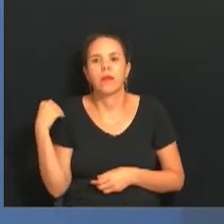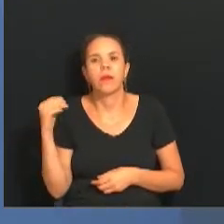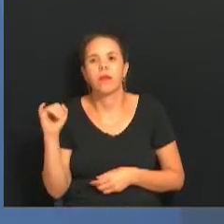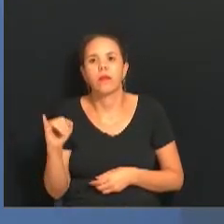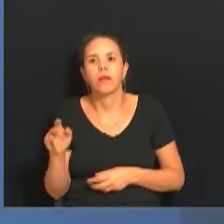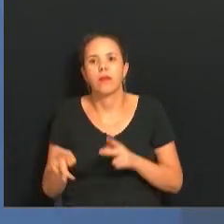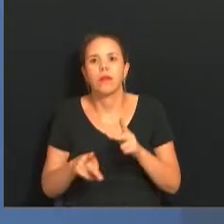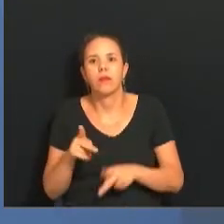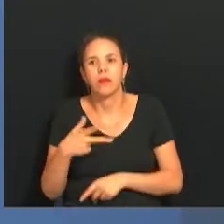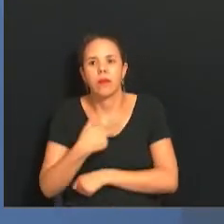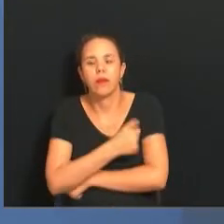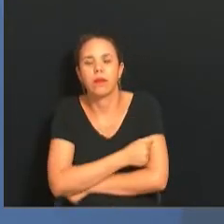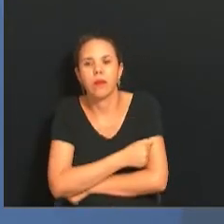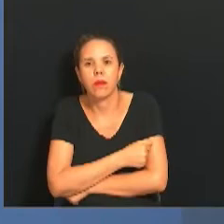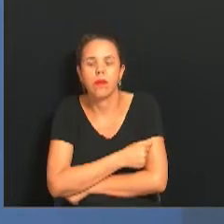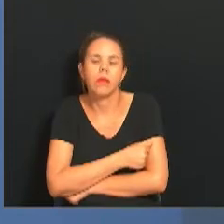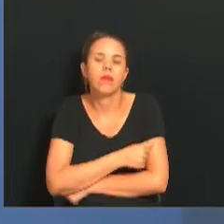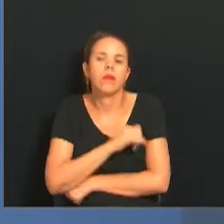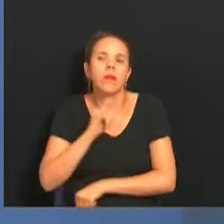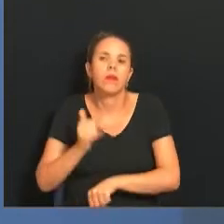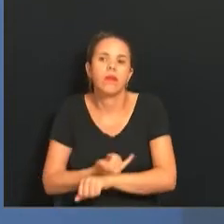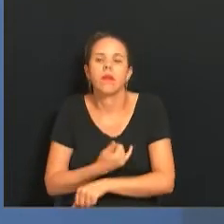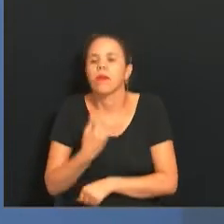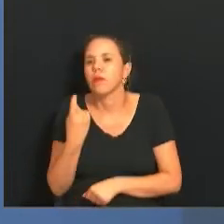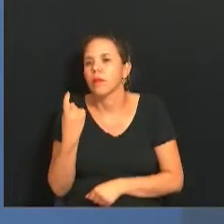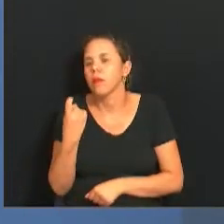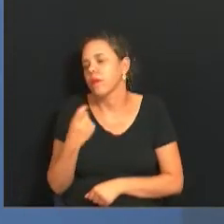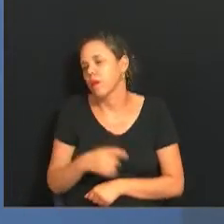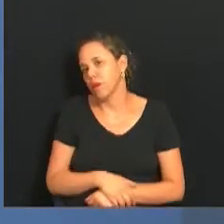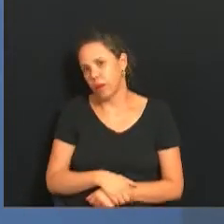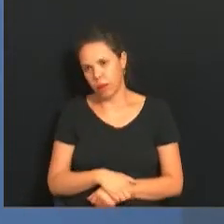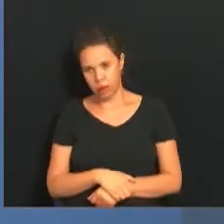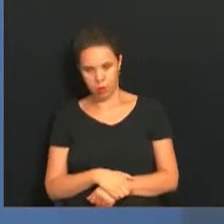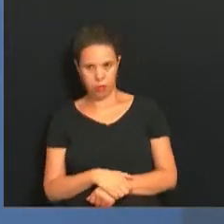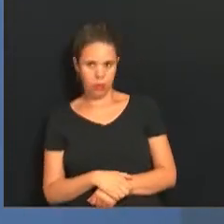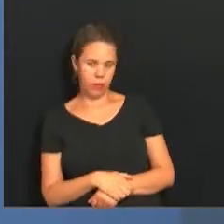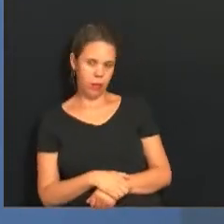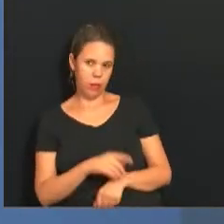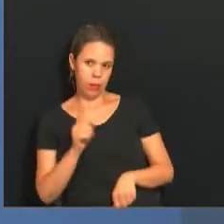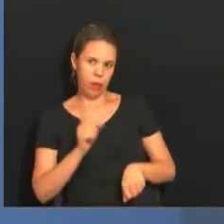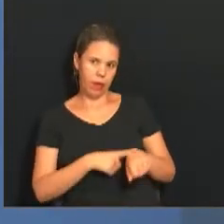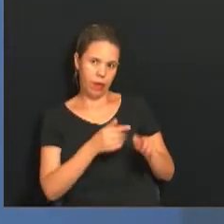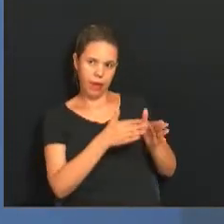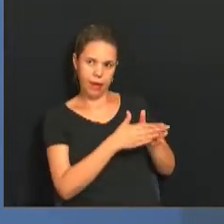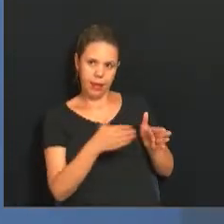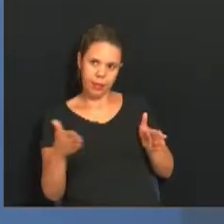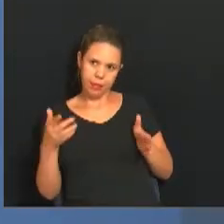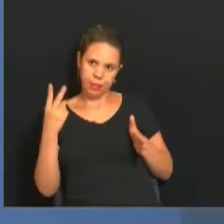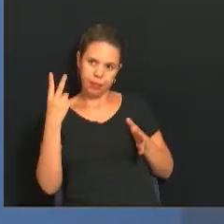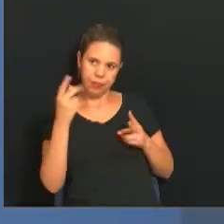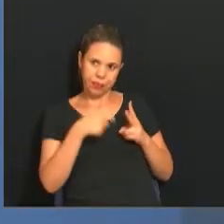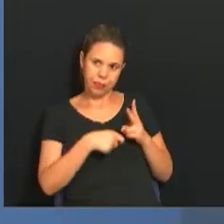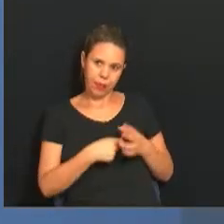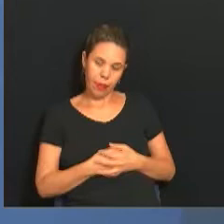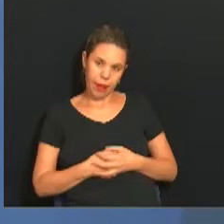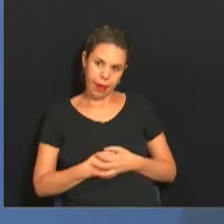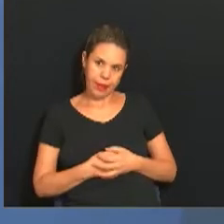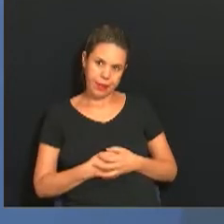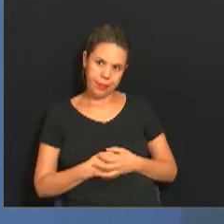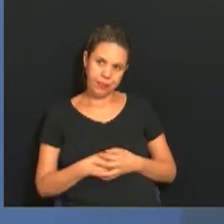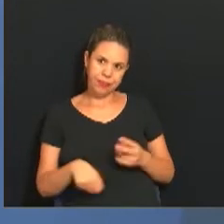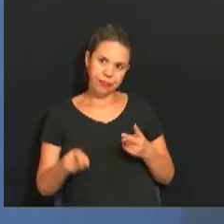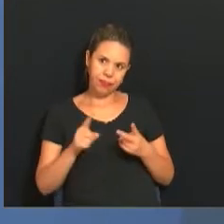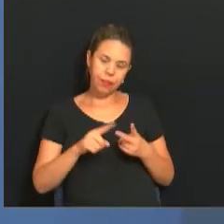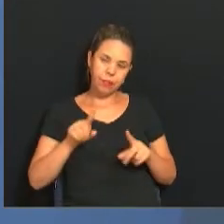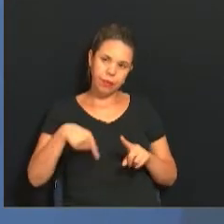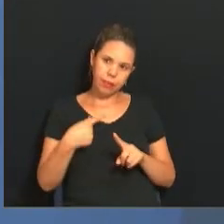foi vacinada com a Janssen, que é uma vacina de dose única, o intervalo é de 2 meses. A segunda dose